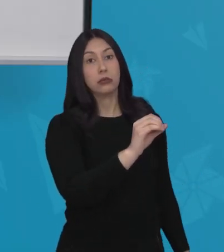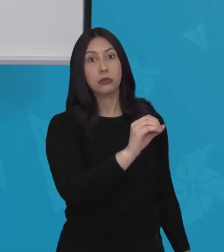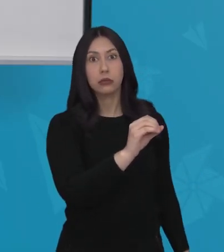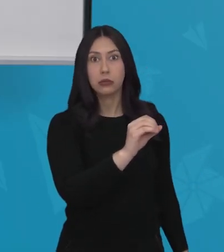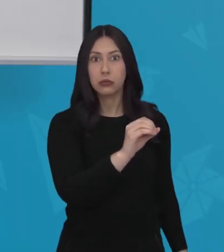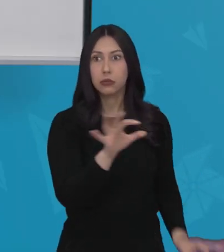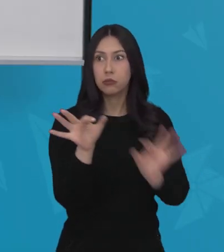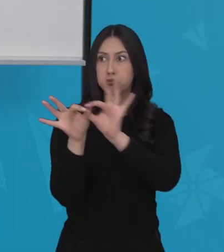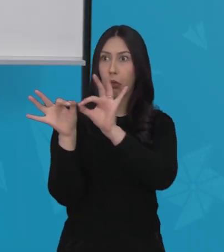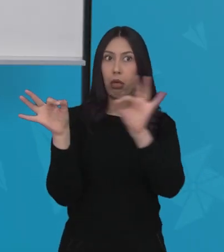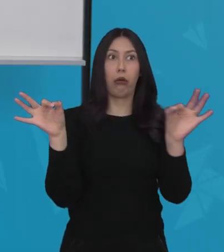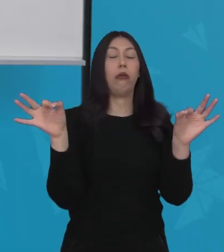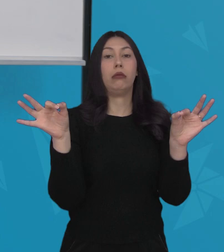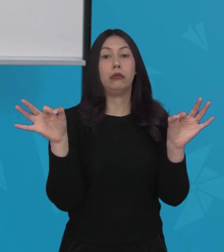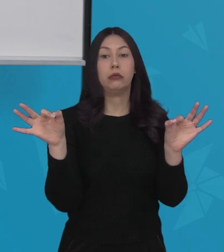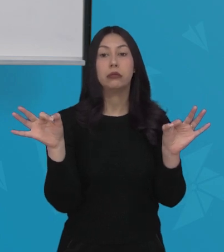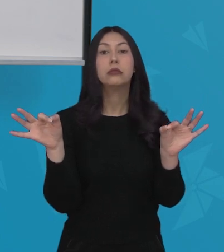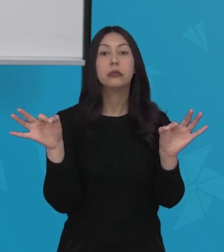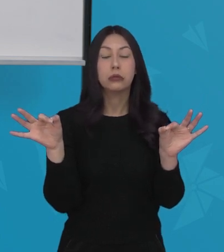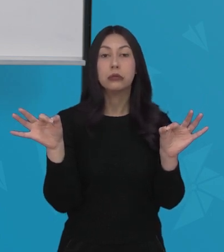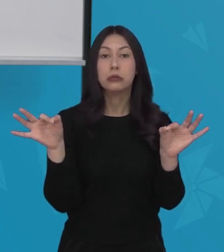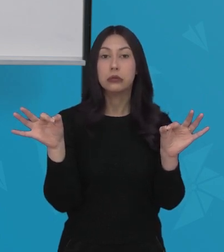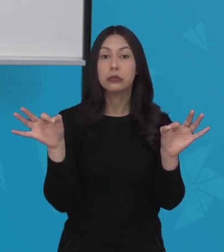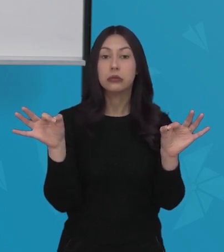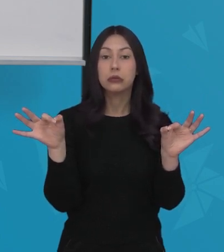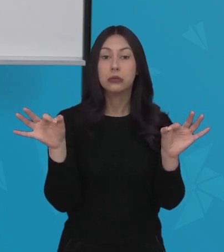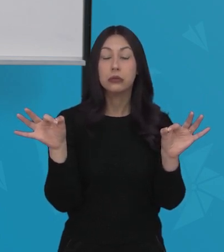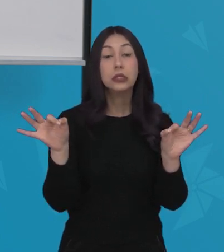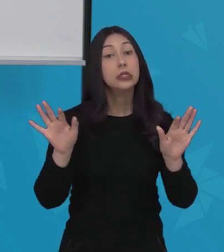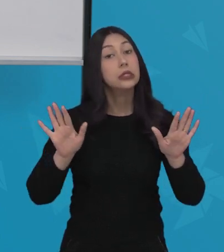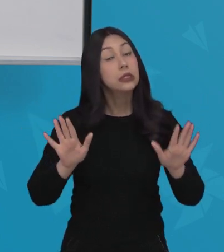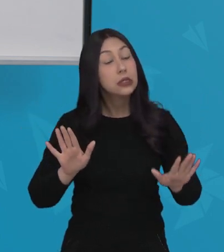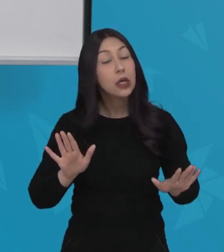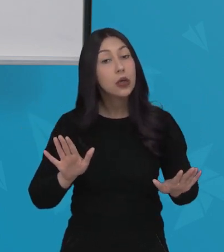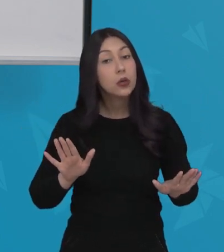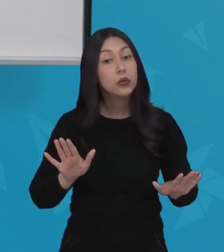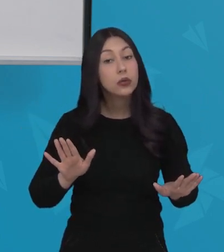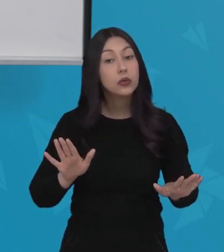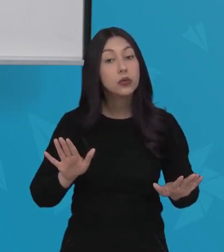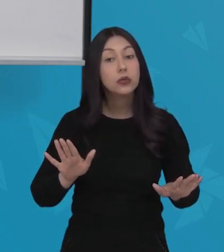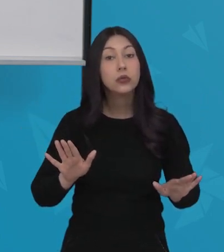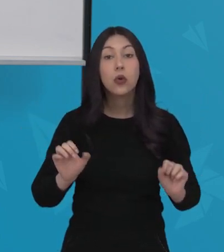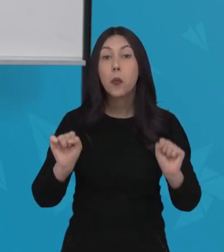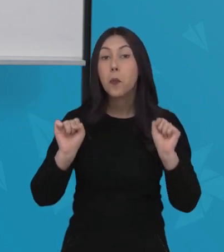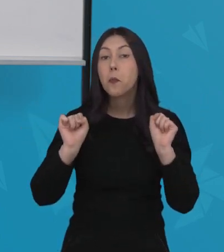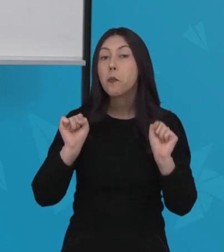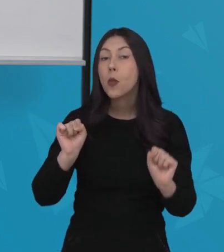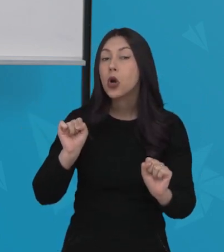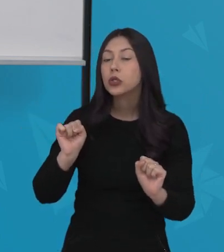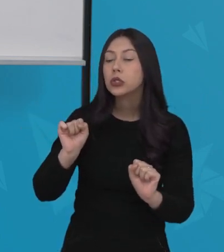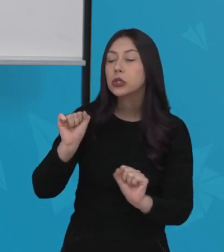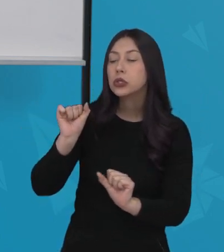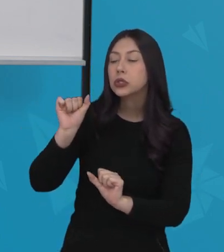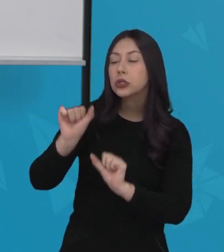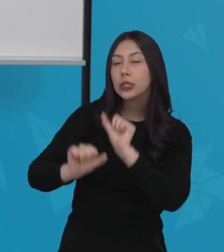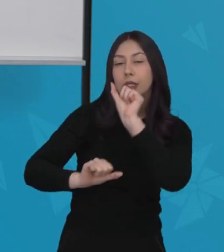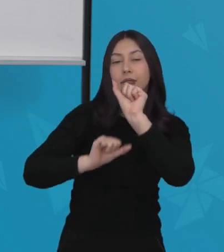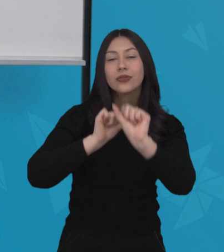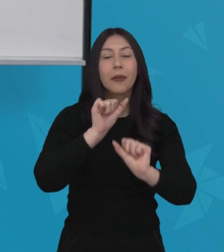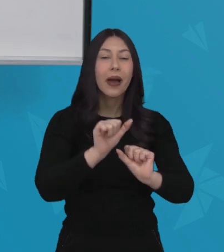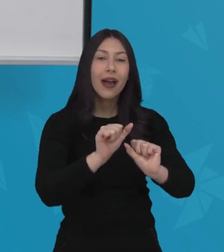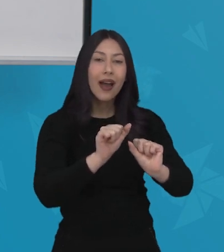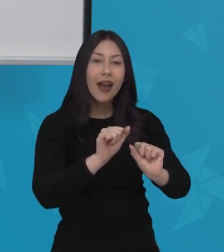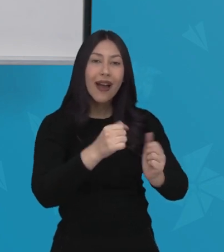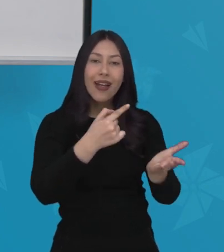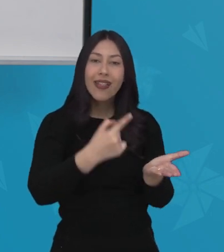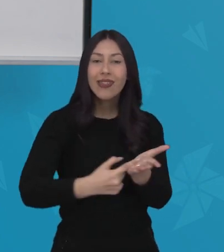300000000. É um número muito grande, esse 3 milhões aqui. Esse 3 milhões de metros por segundo pode ser então simplificado utilizando